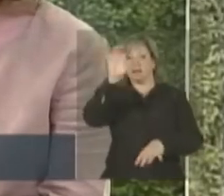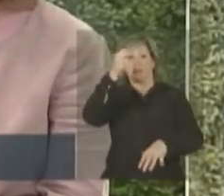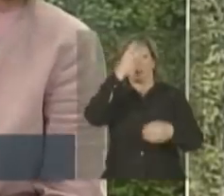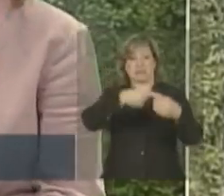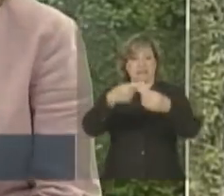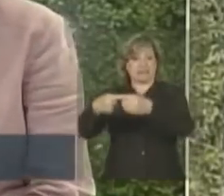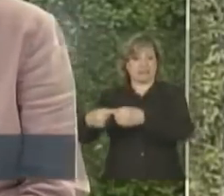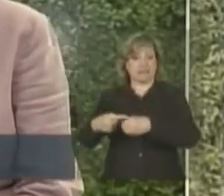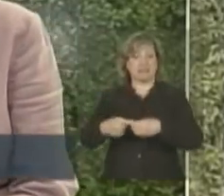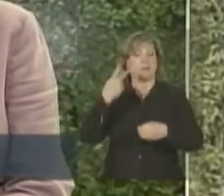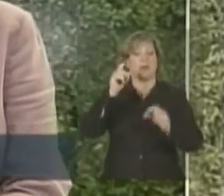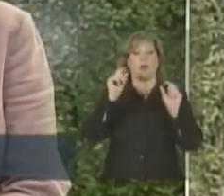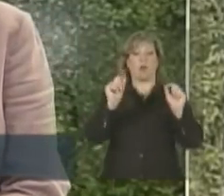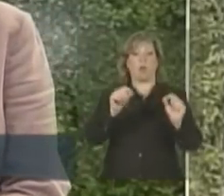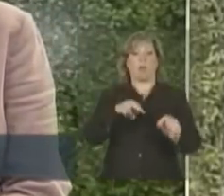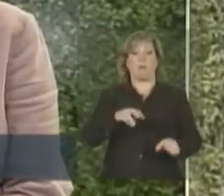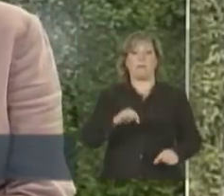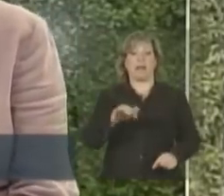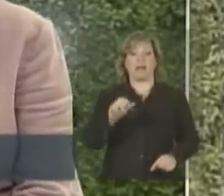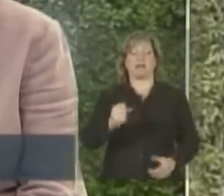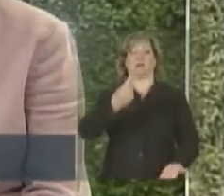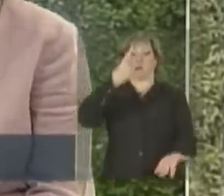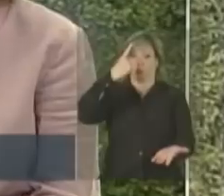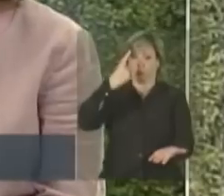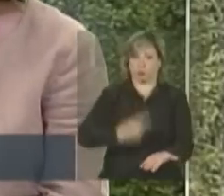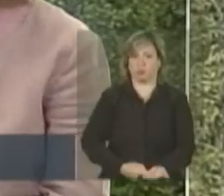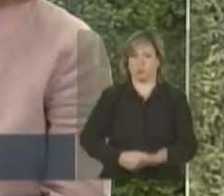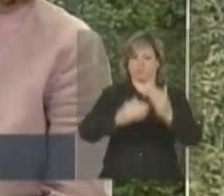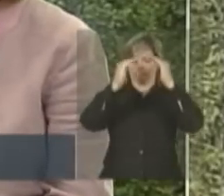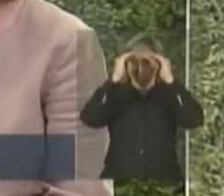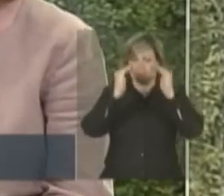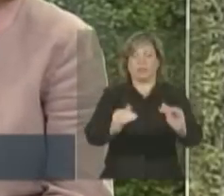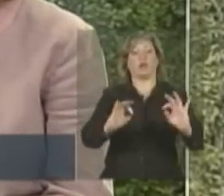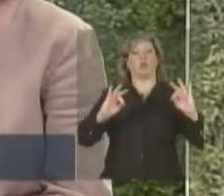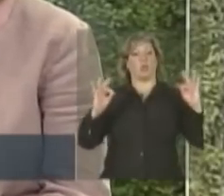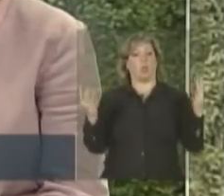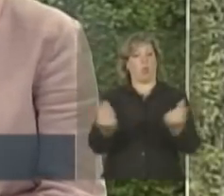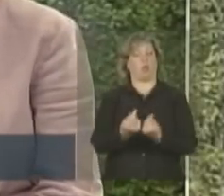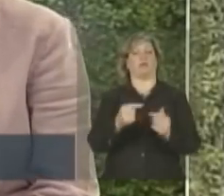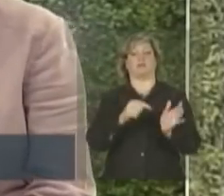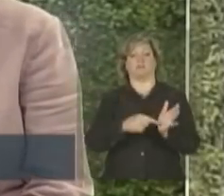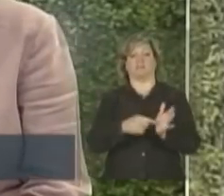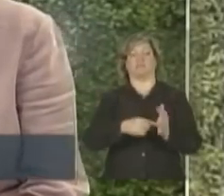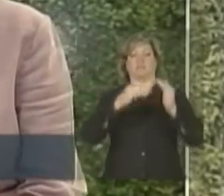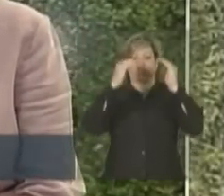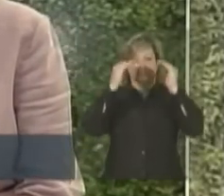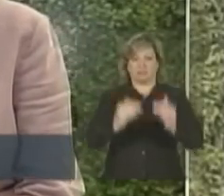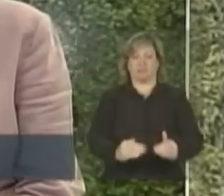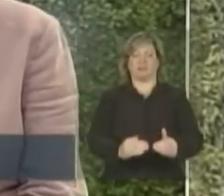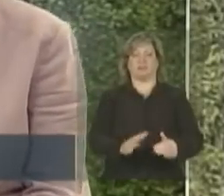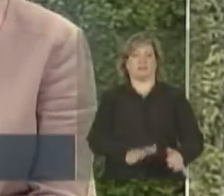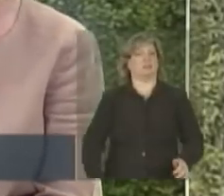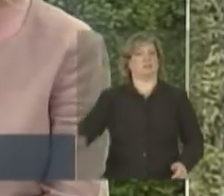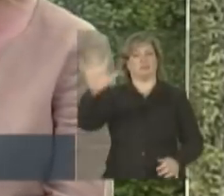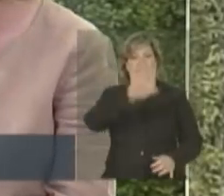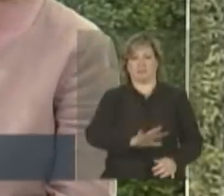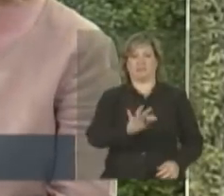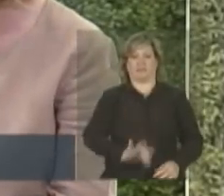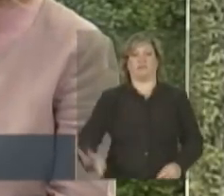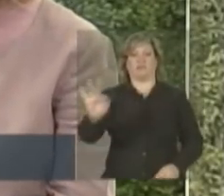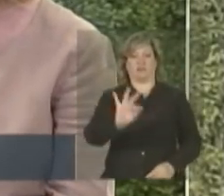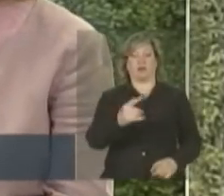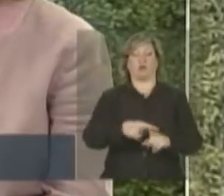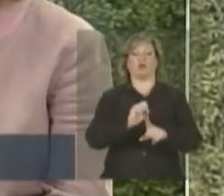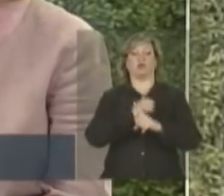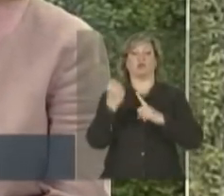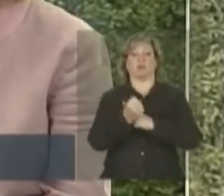municípios, para que as metas sejam cumpridas por todos nós no espectro federativo e que a sociedade